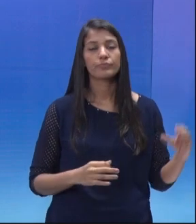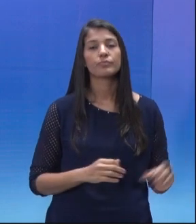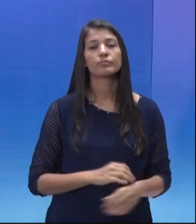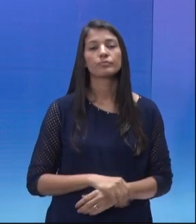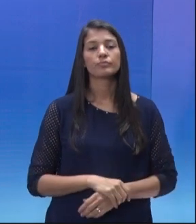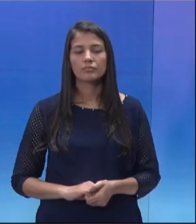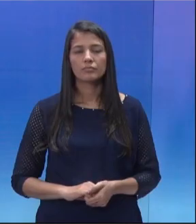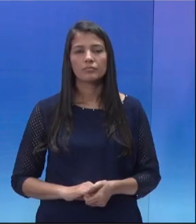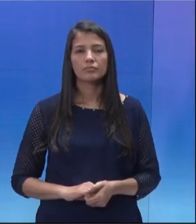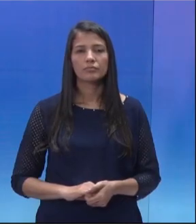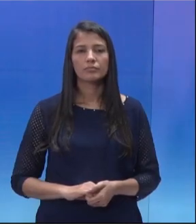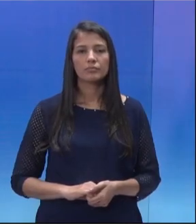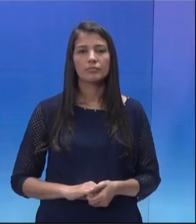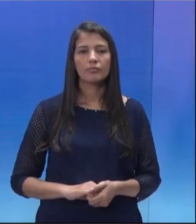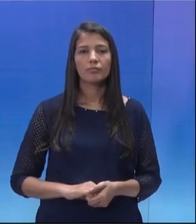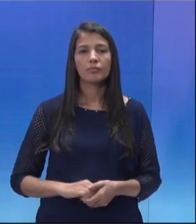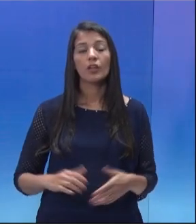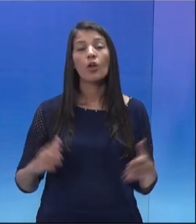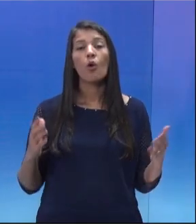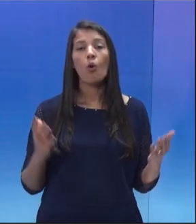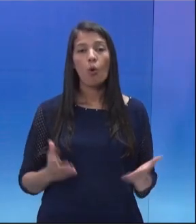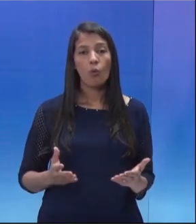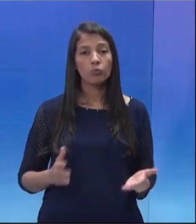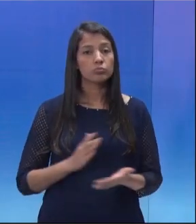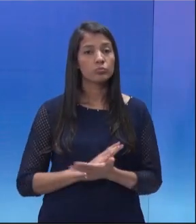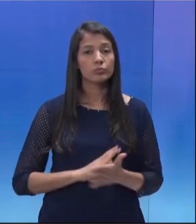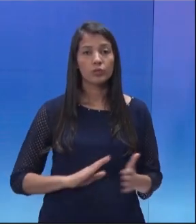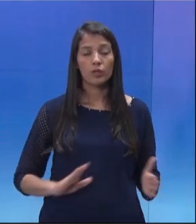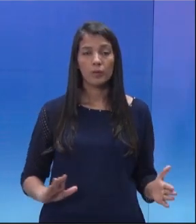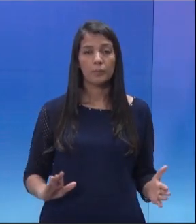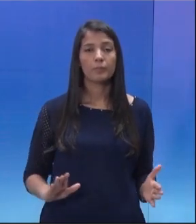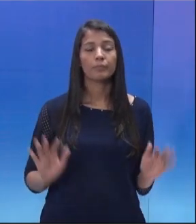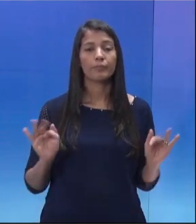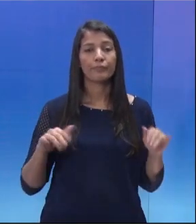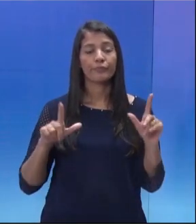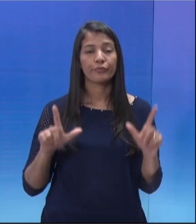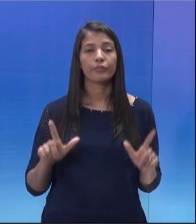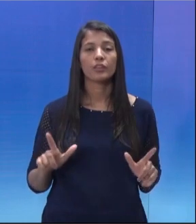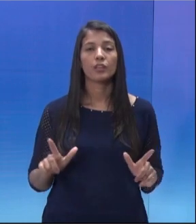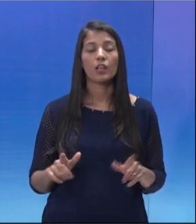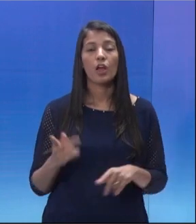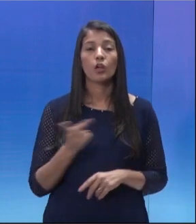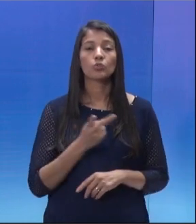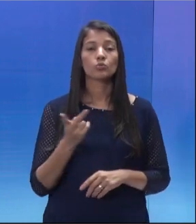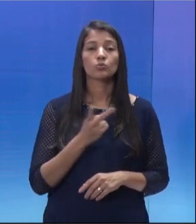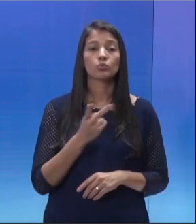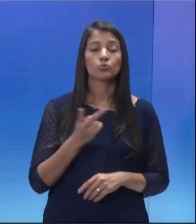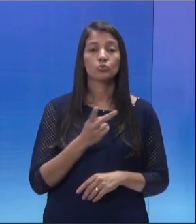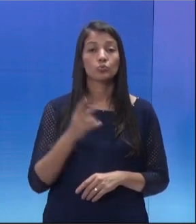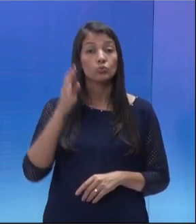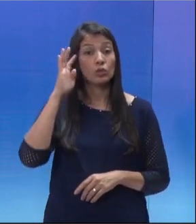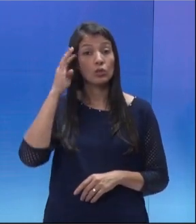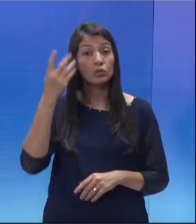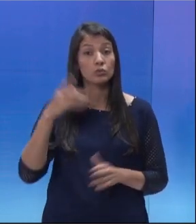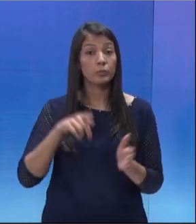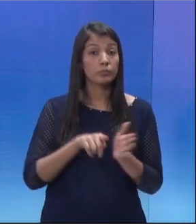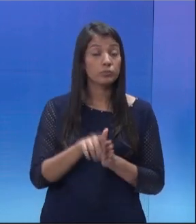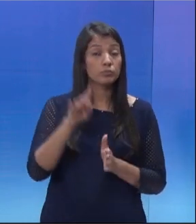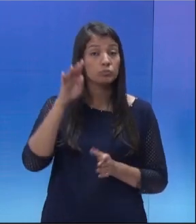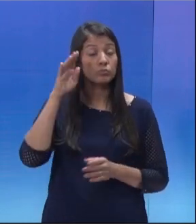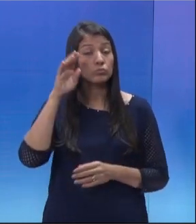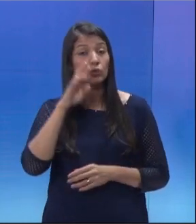11.460 anos. Bem, por hoje nós vamos ficando por aqui com essas 2 questões resolvidas. Estudantes, percebam